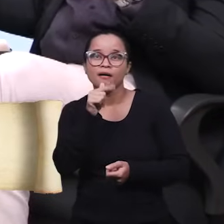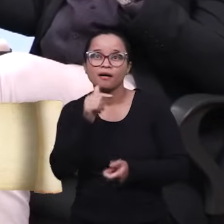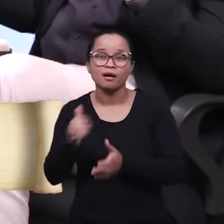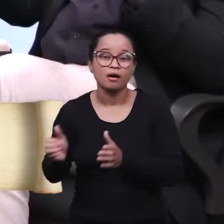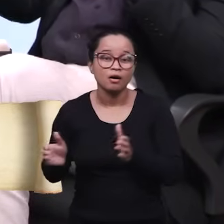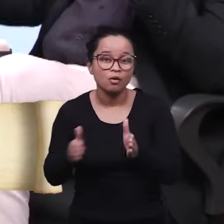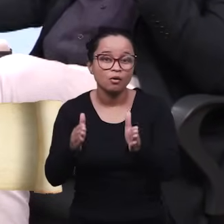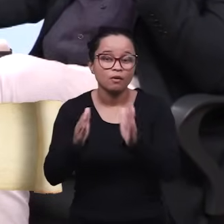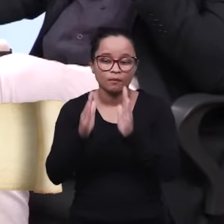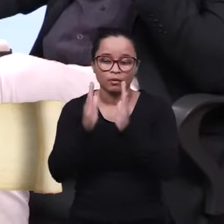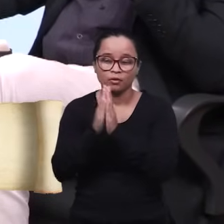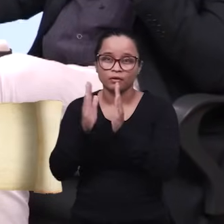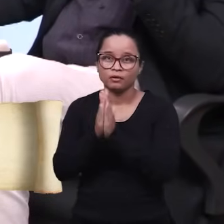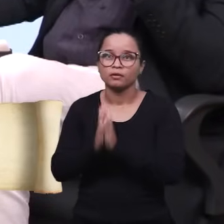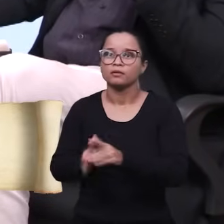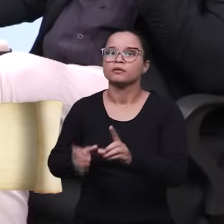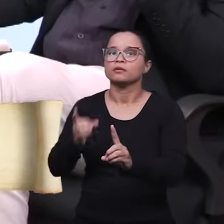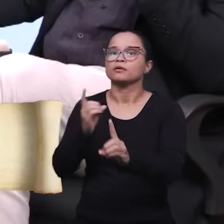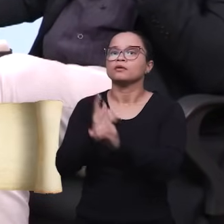orar. Encontram